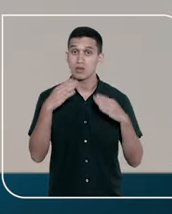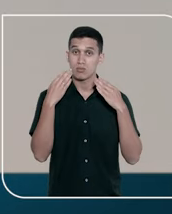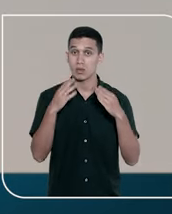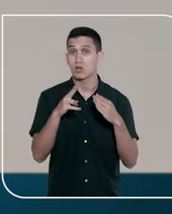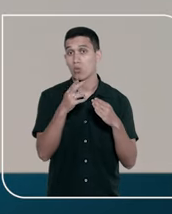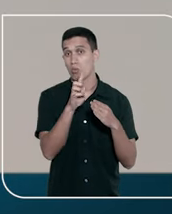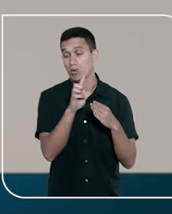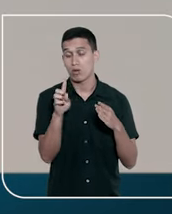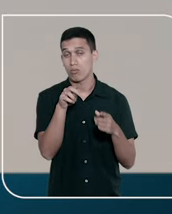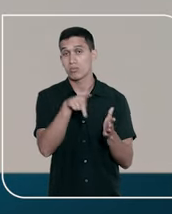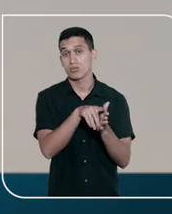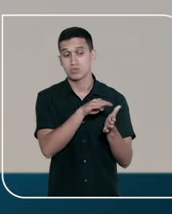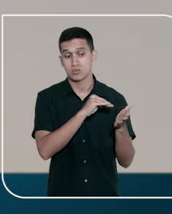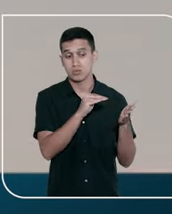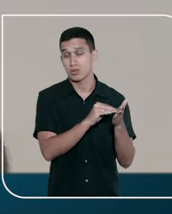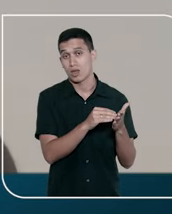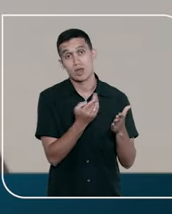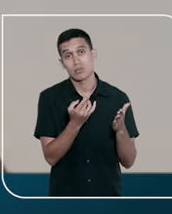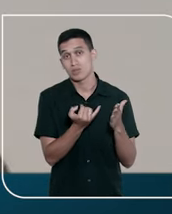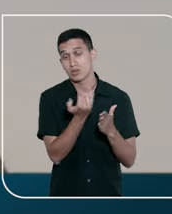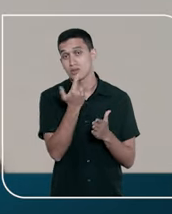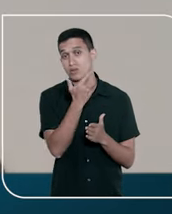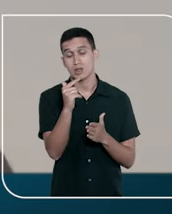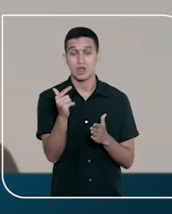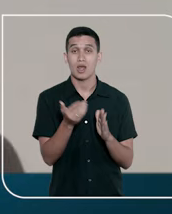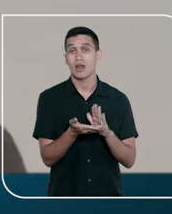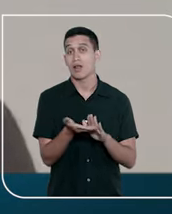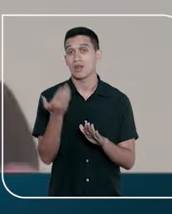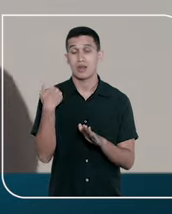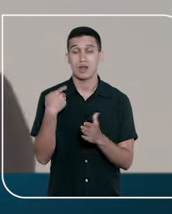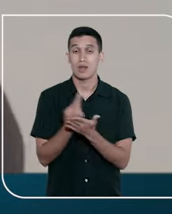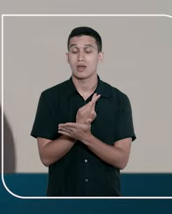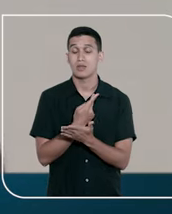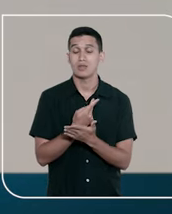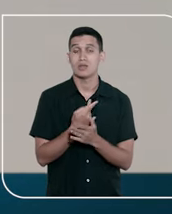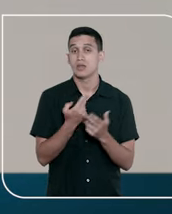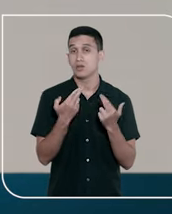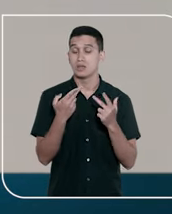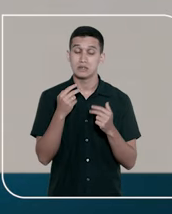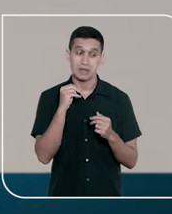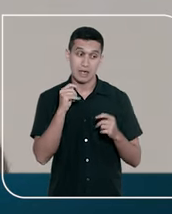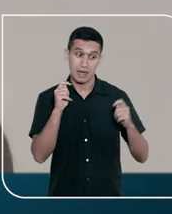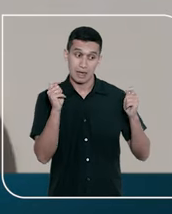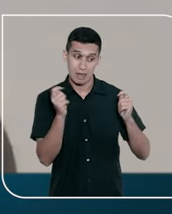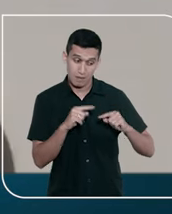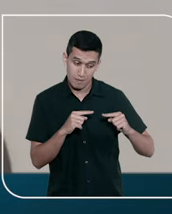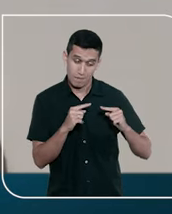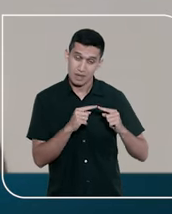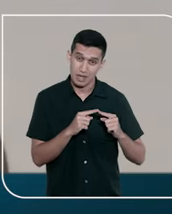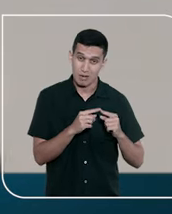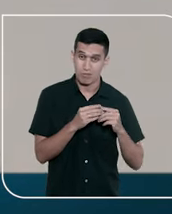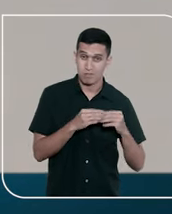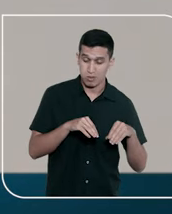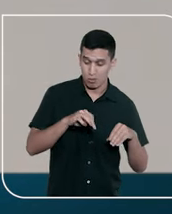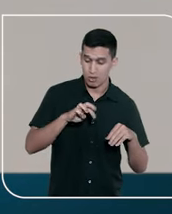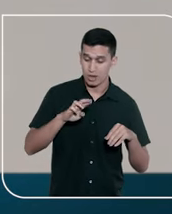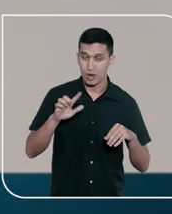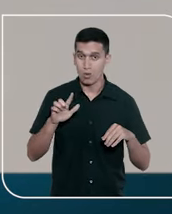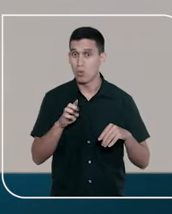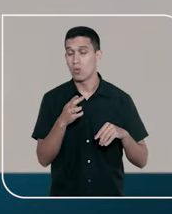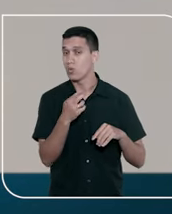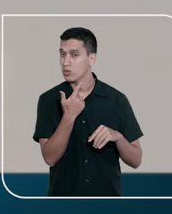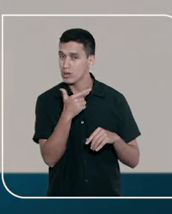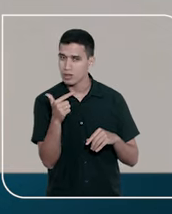Não está, mas isso é relevante. É um passo atrás. É verificar se cabe ou não o dano moral. Se há, de fato, uma ofensa